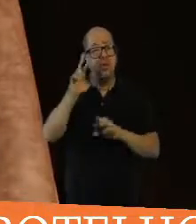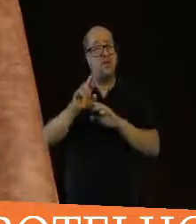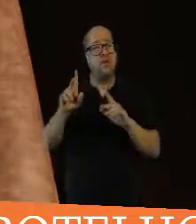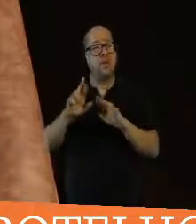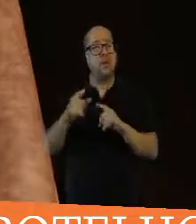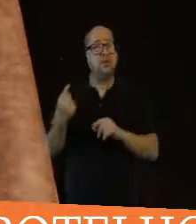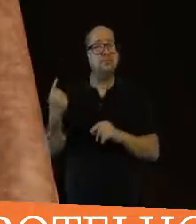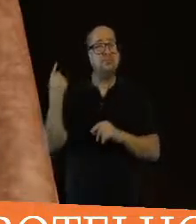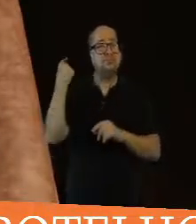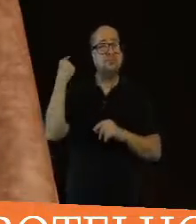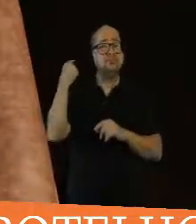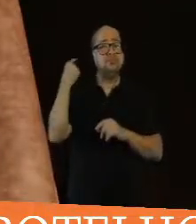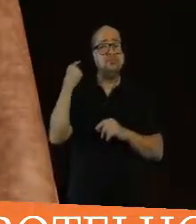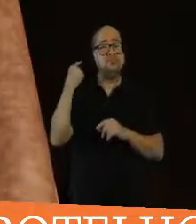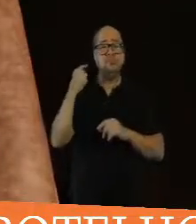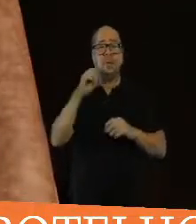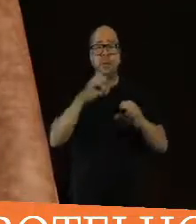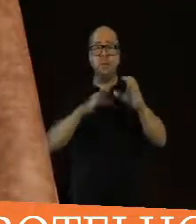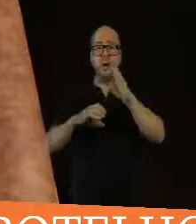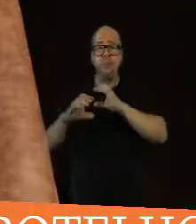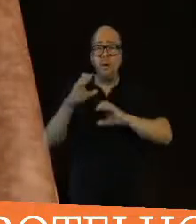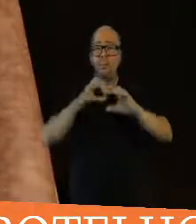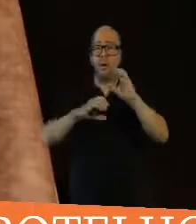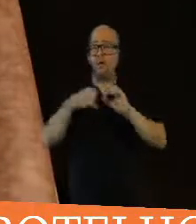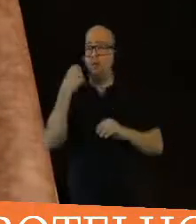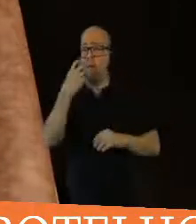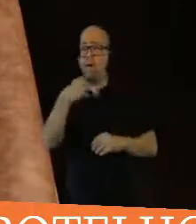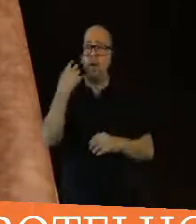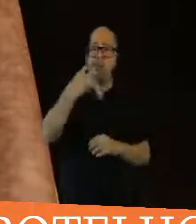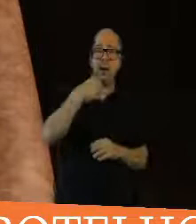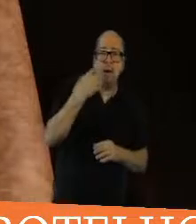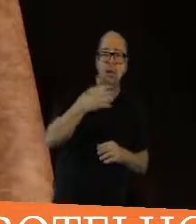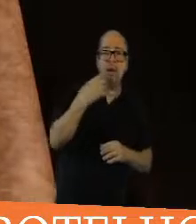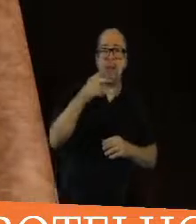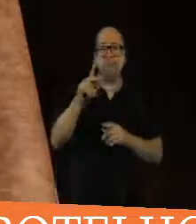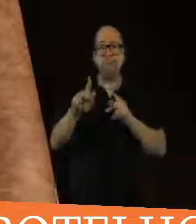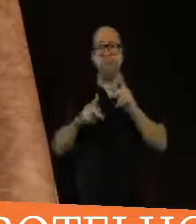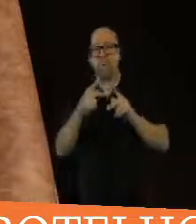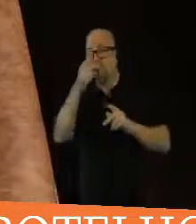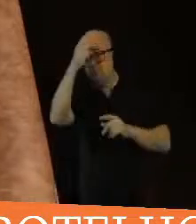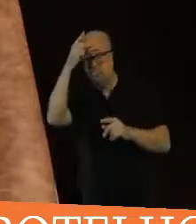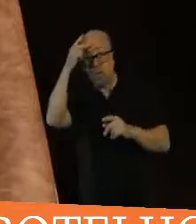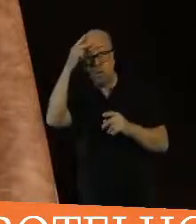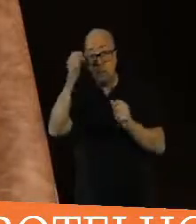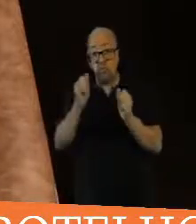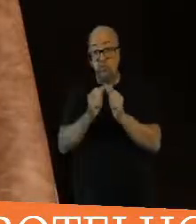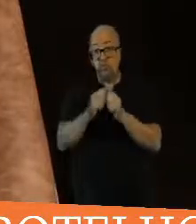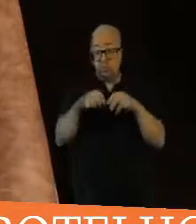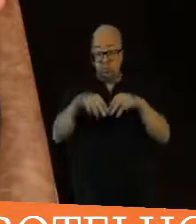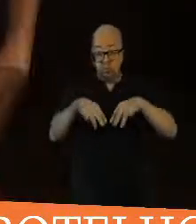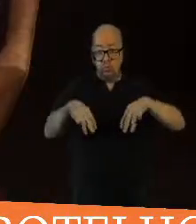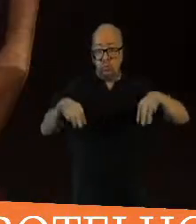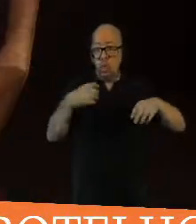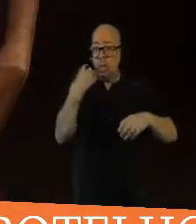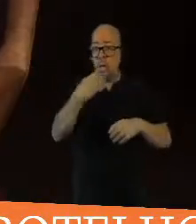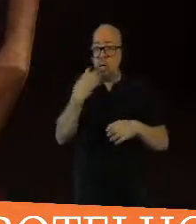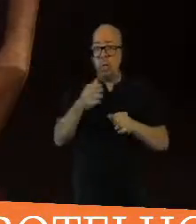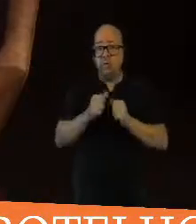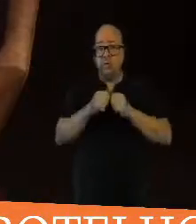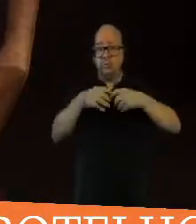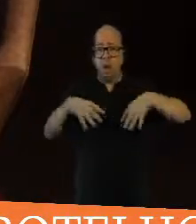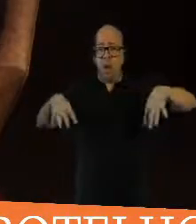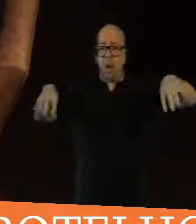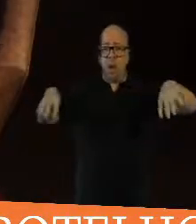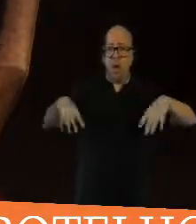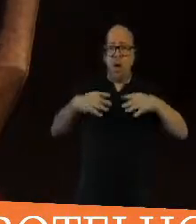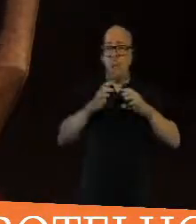época em que o canto popular convive de uma maneira muito harmônica com o canto lírico. Né? Se a gente pega a história da